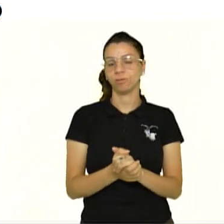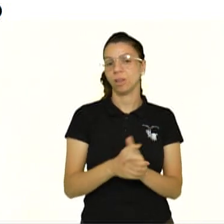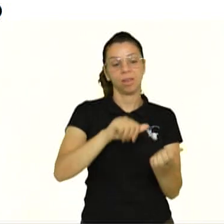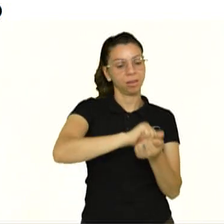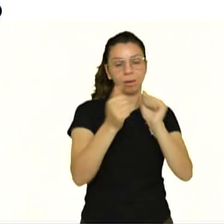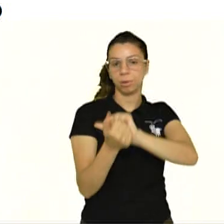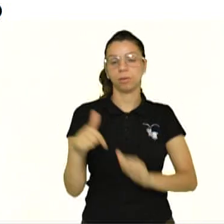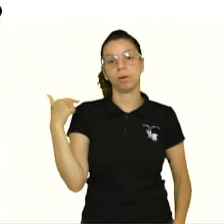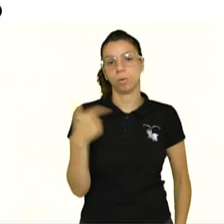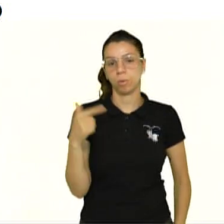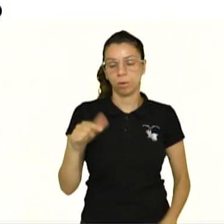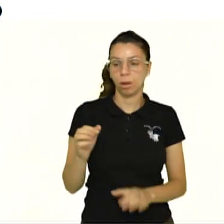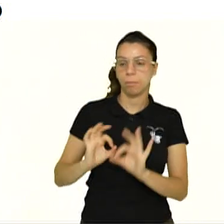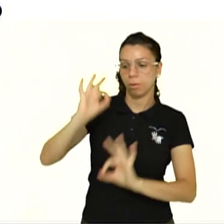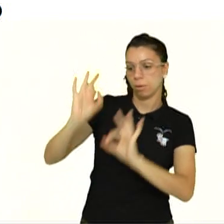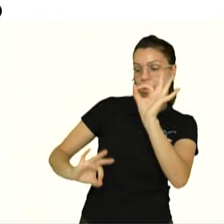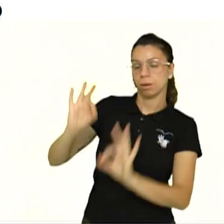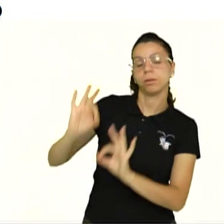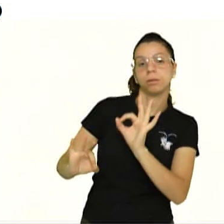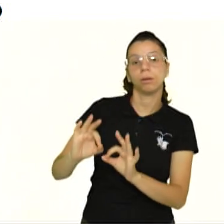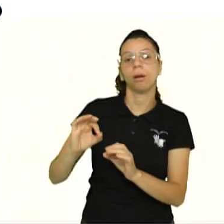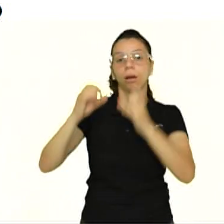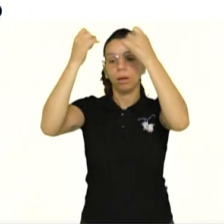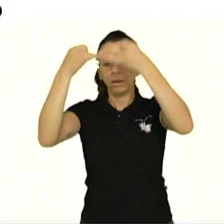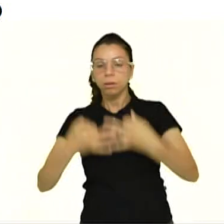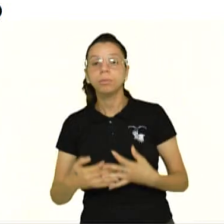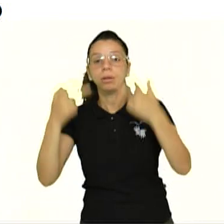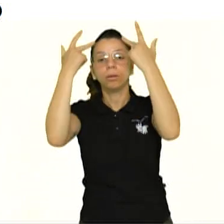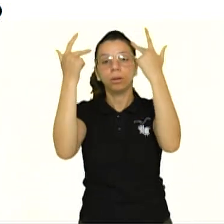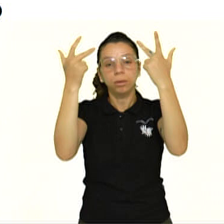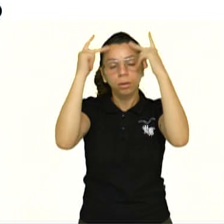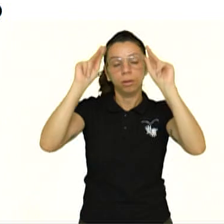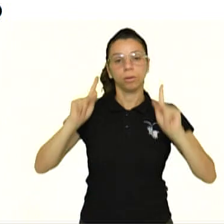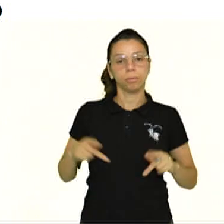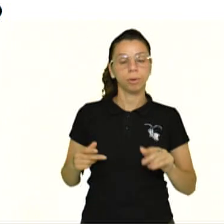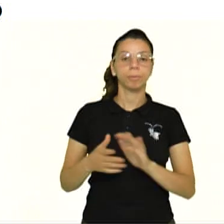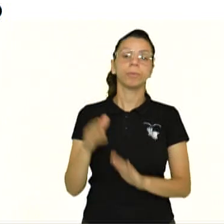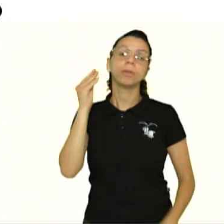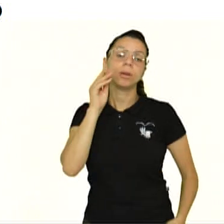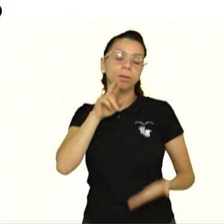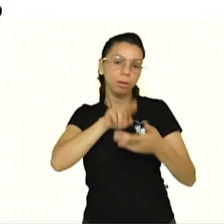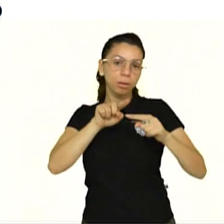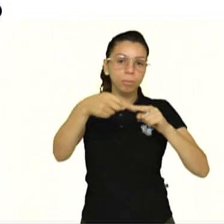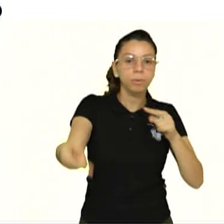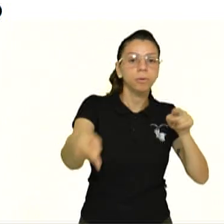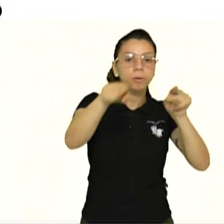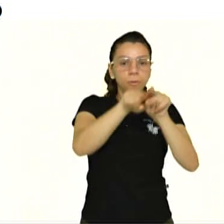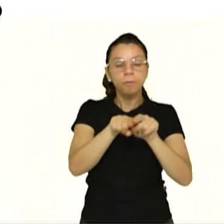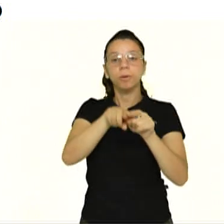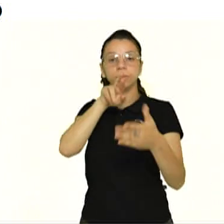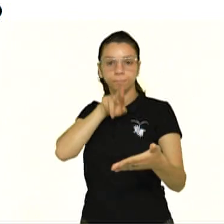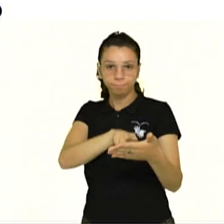para elaborar uma explicação racional da natureza. Então, tente resolver esse exercício e nós voltamos já com a correção.